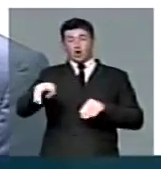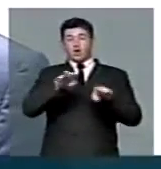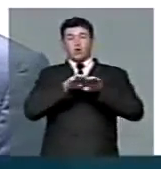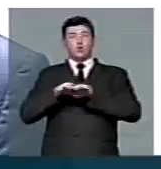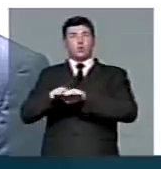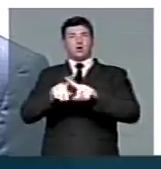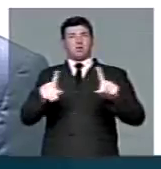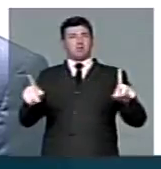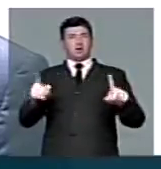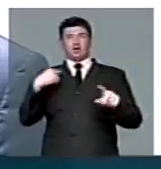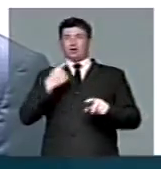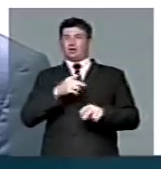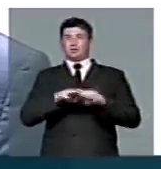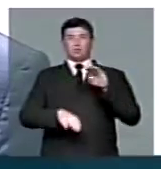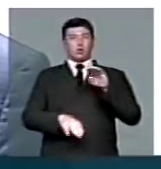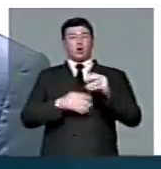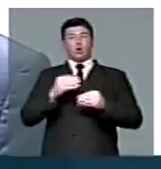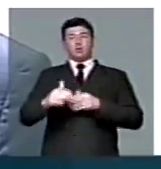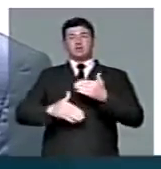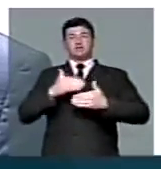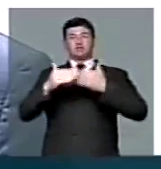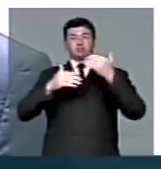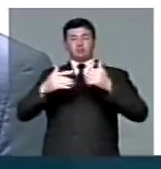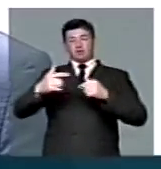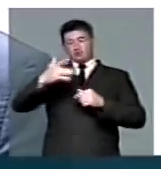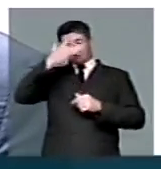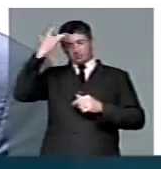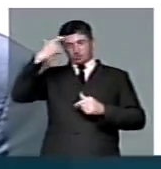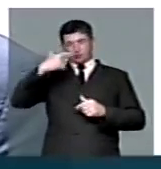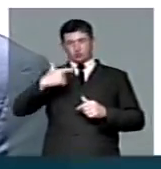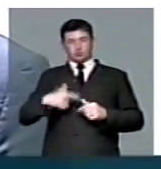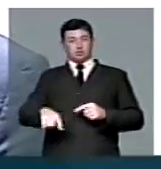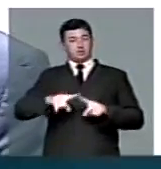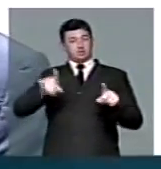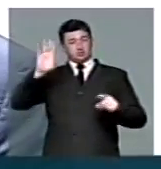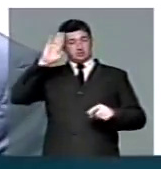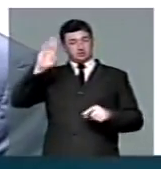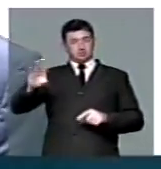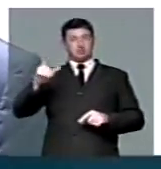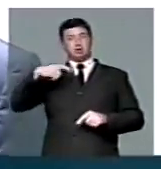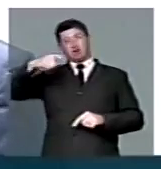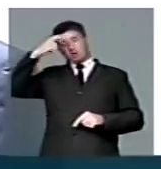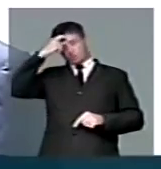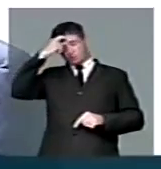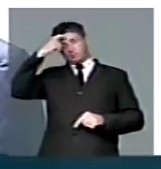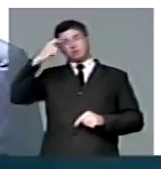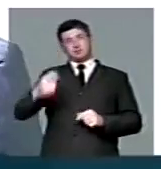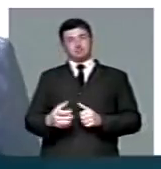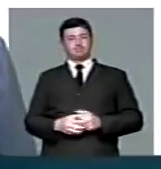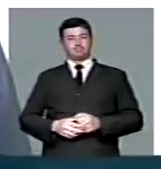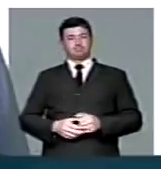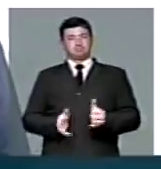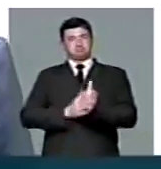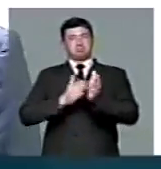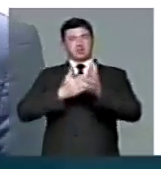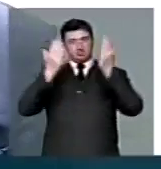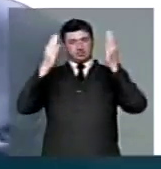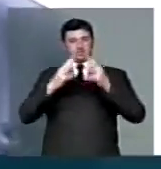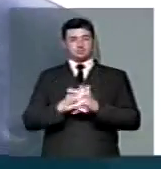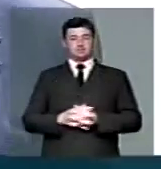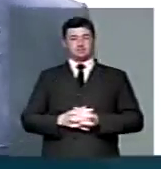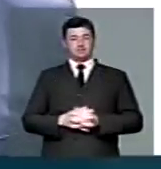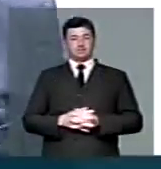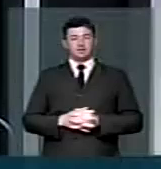formação do caráter, do espírito e, sobretudo, da consciência das pessoas. Parabéns a Vossa Excelência.